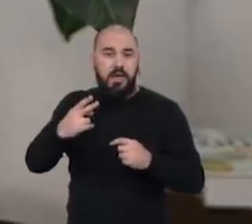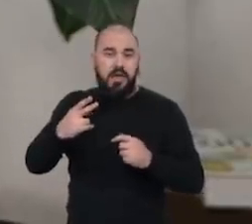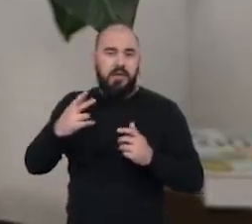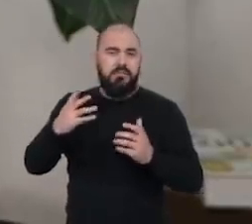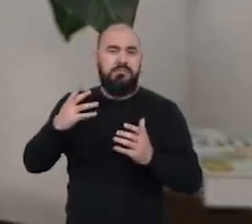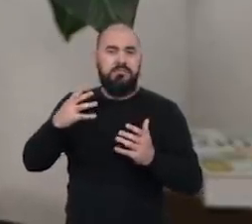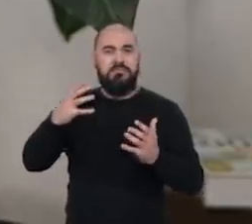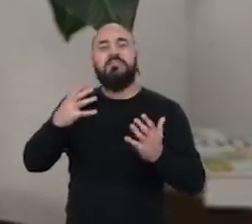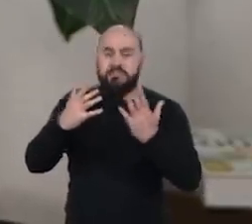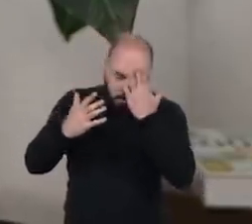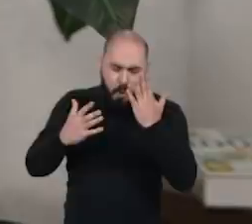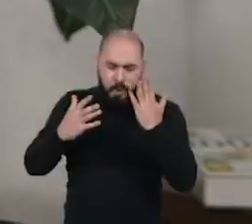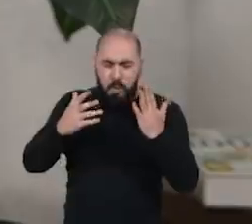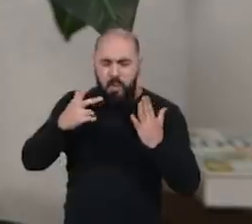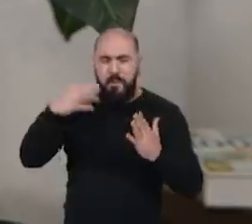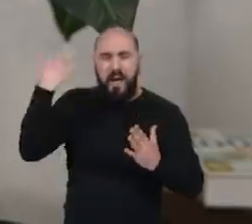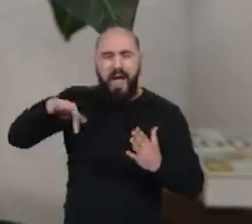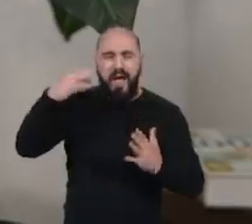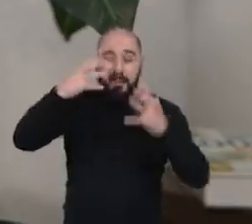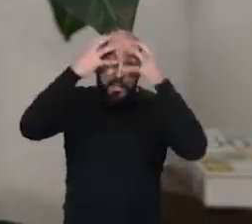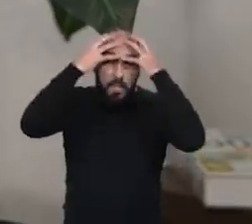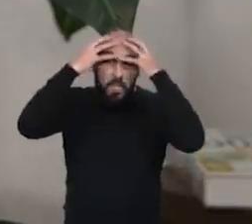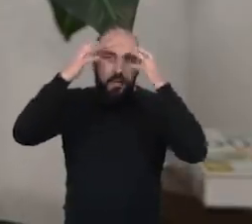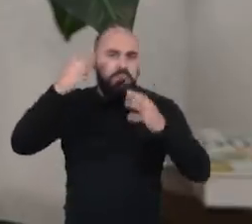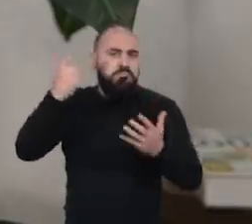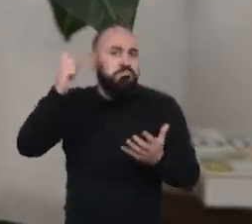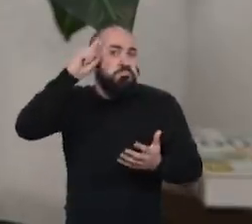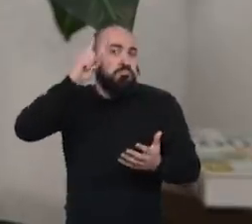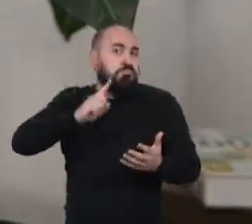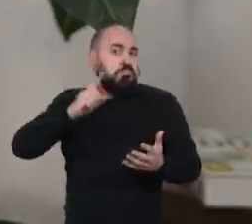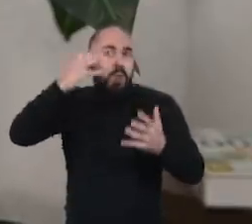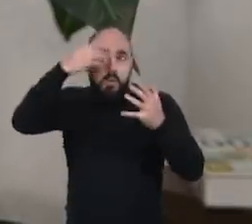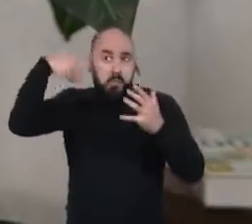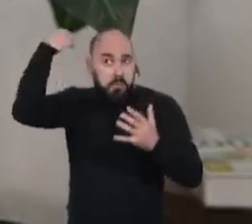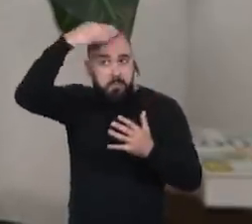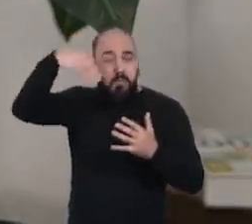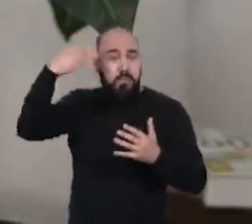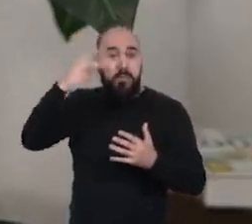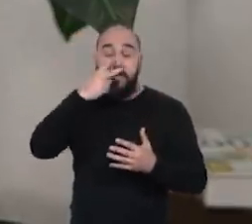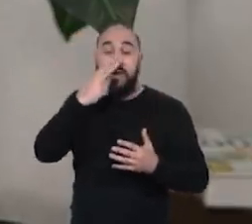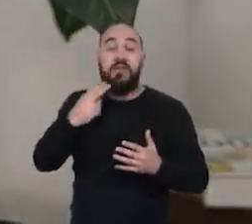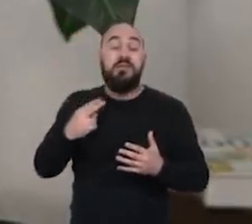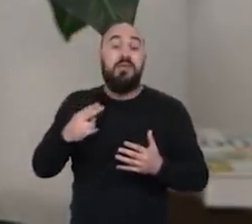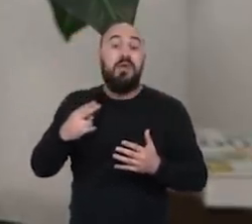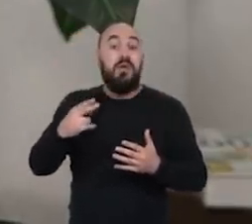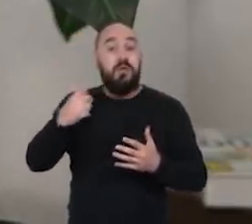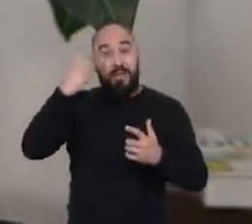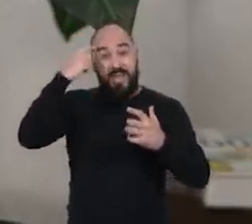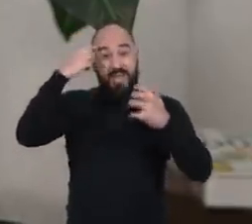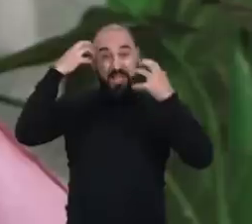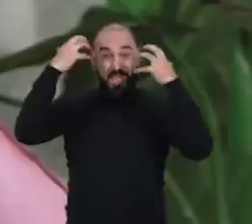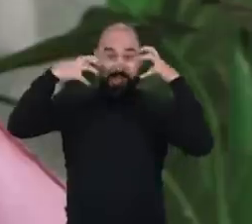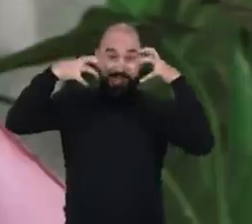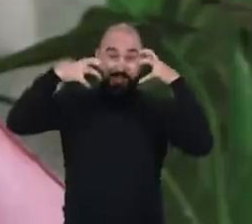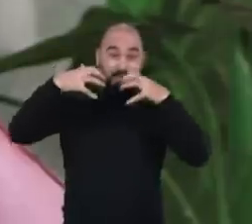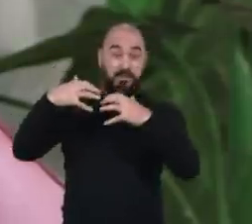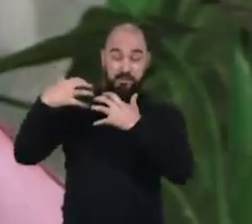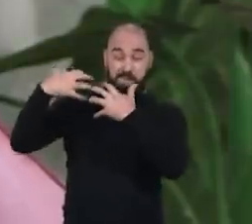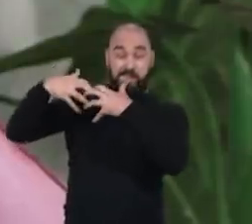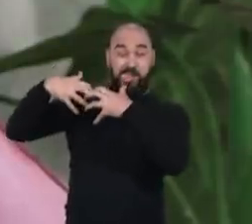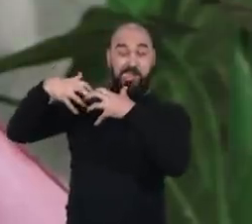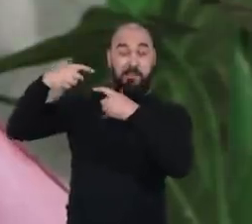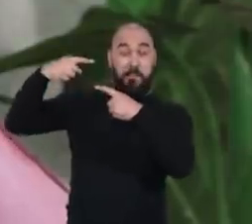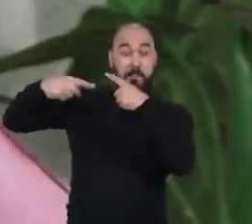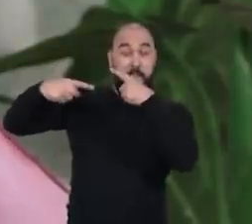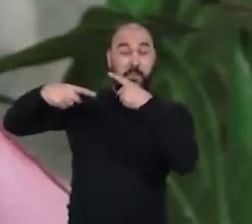cabeça machucada. E a princípio tinha suspeita dele ter tido alguma lesão cerebral. Eu pergunto para